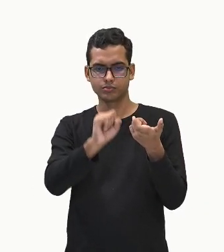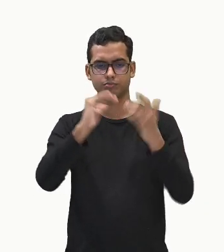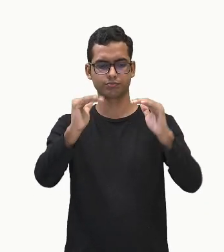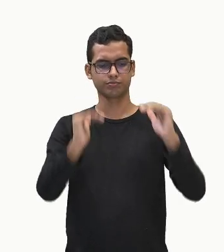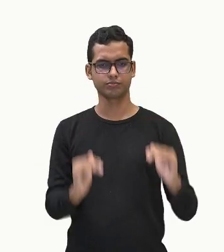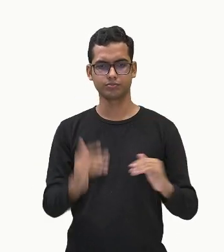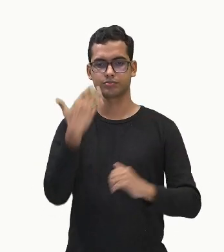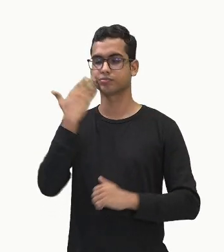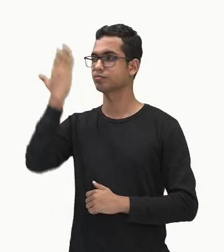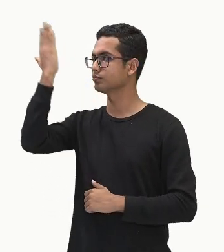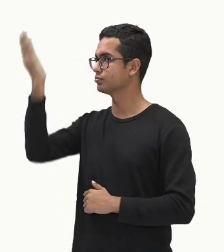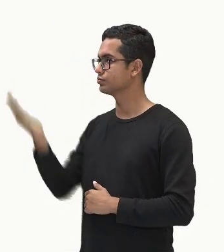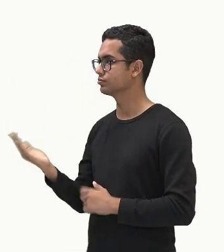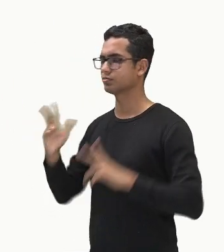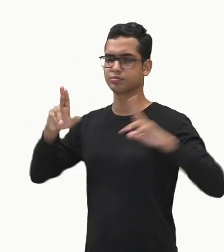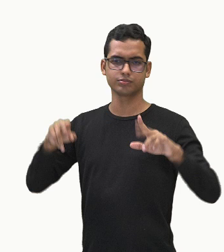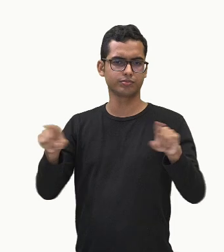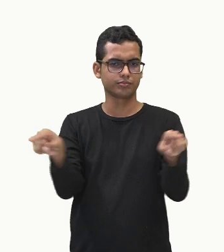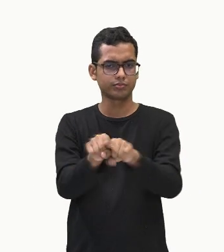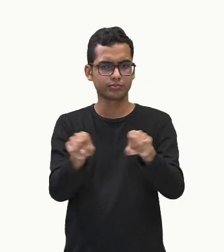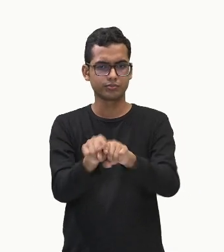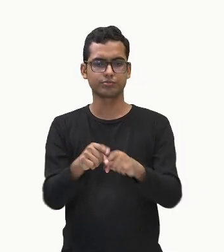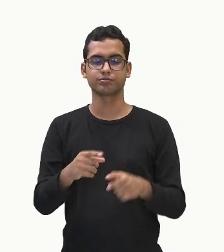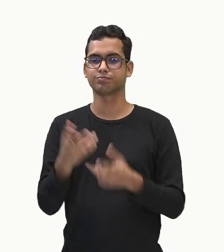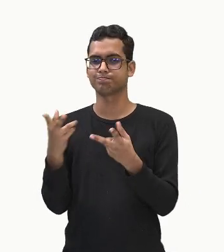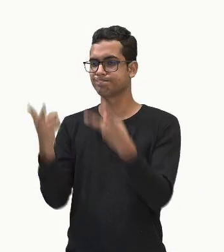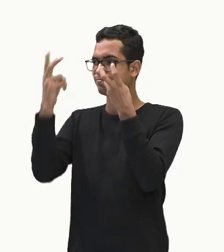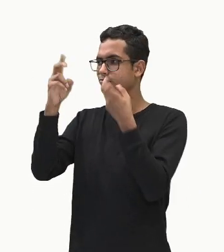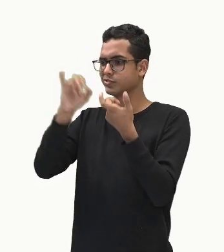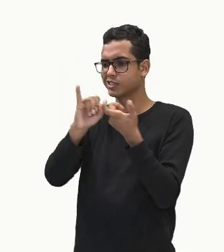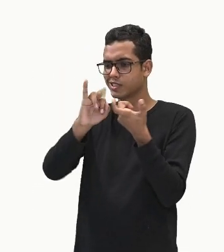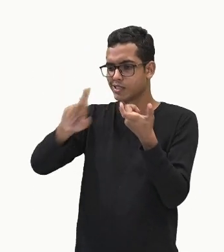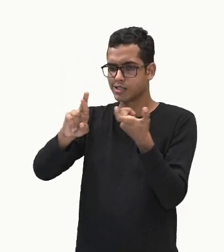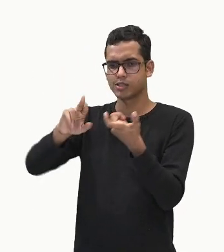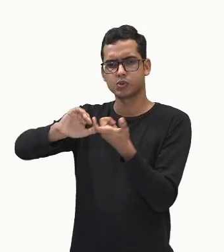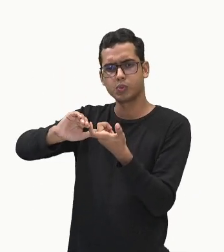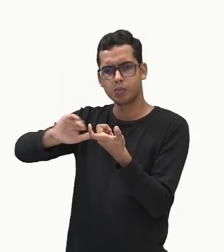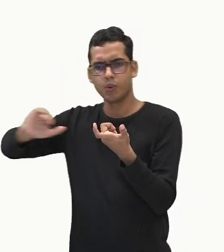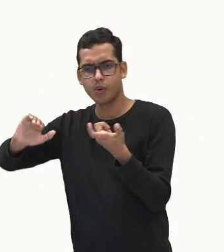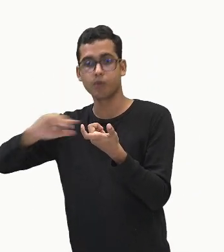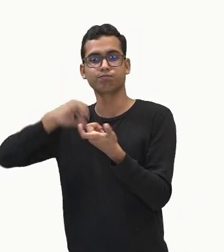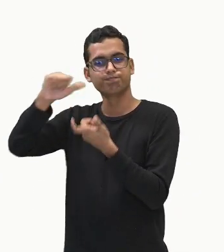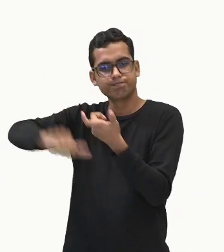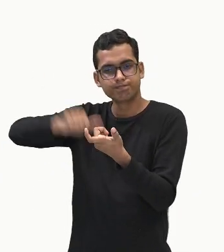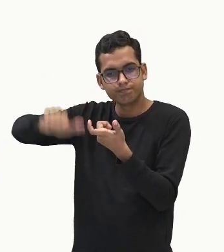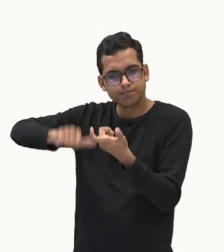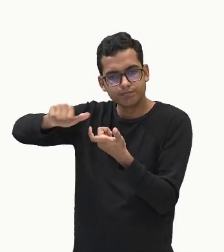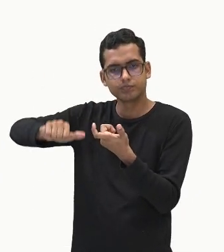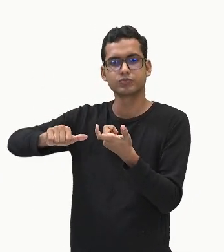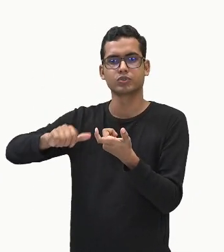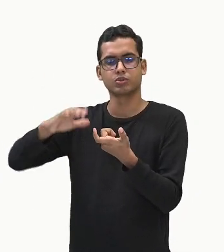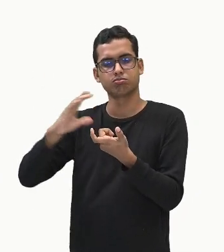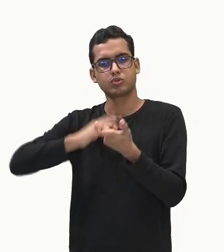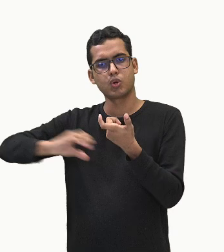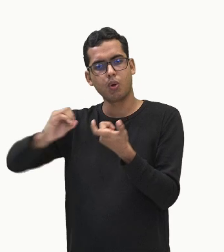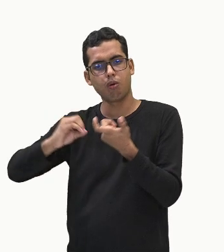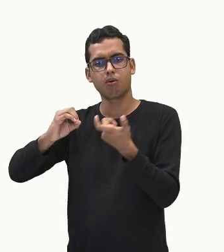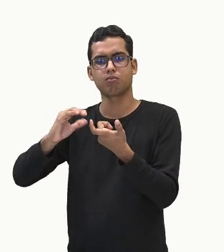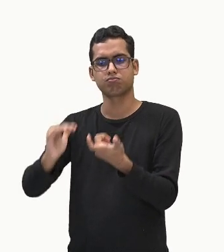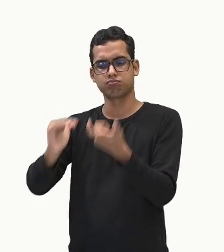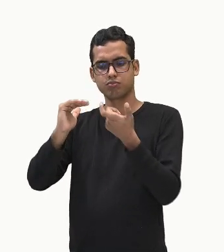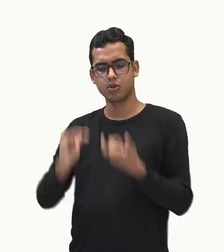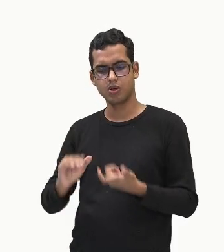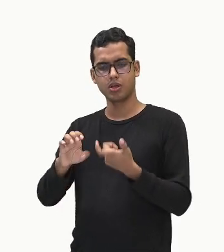suben. Mesma coisa, retiramos a terminação e conjugamos o verbo com